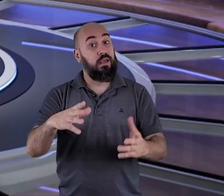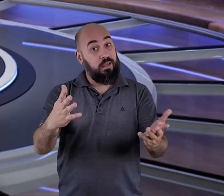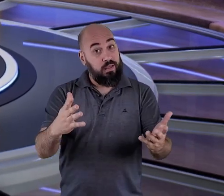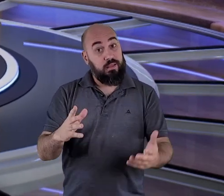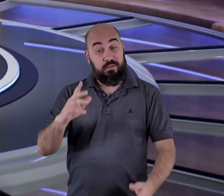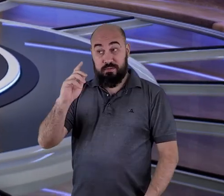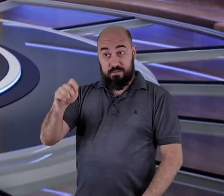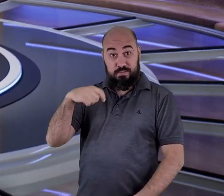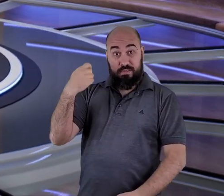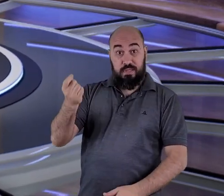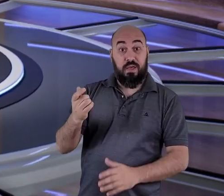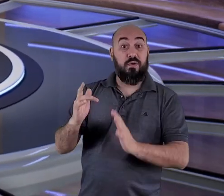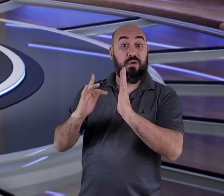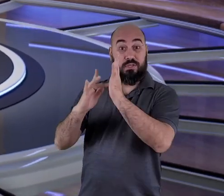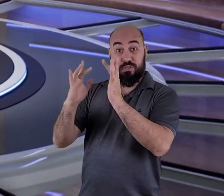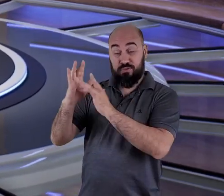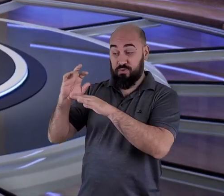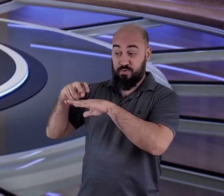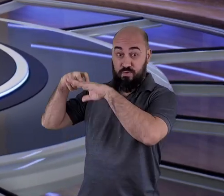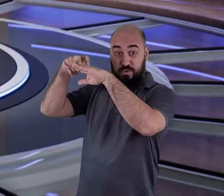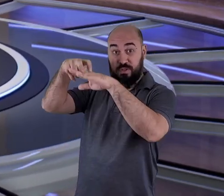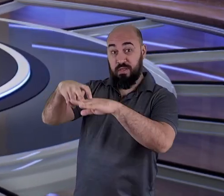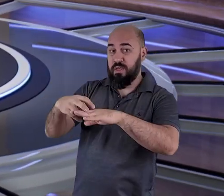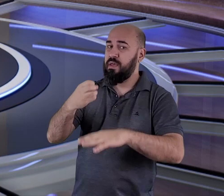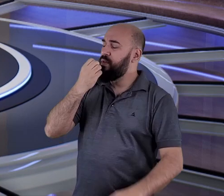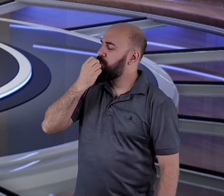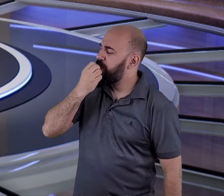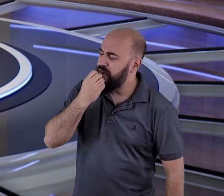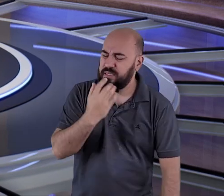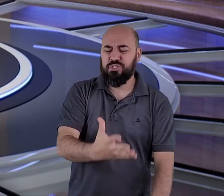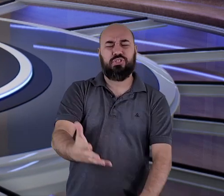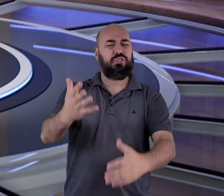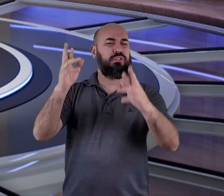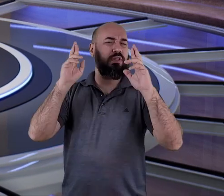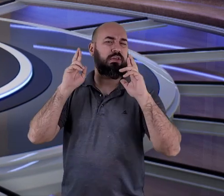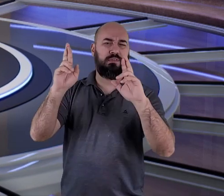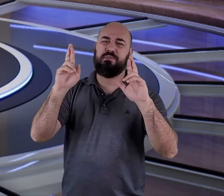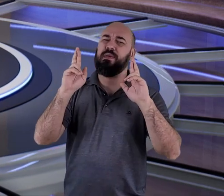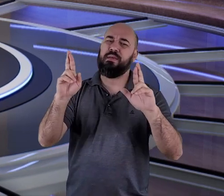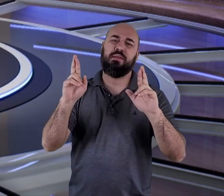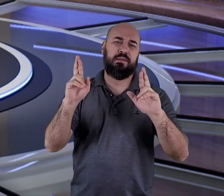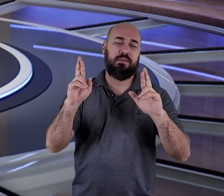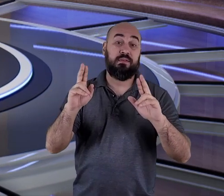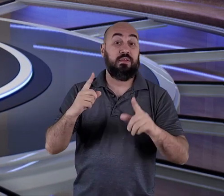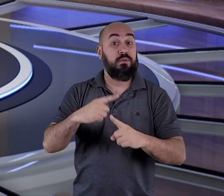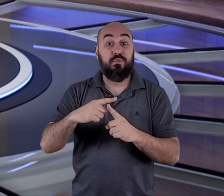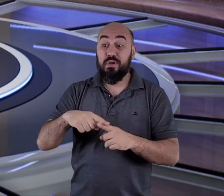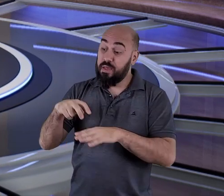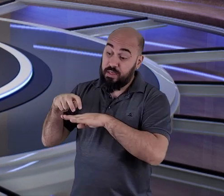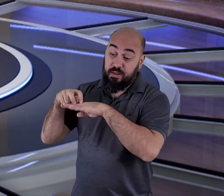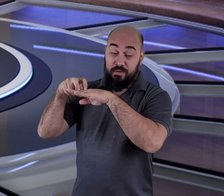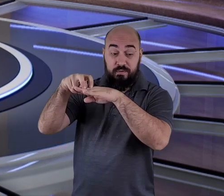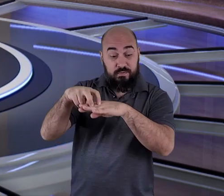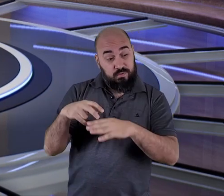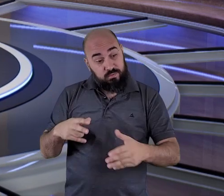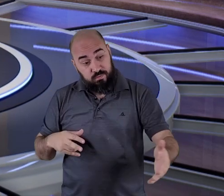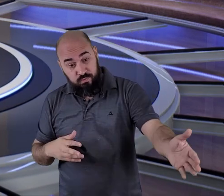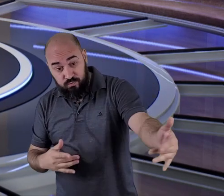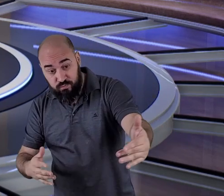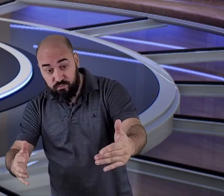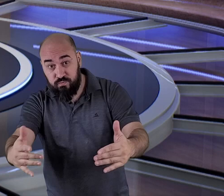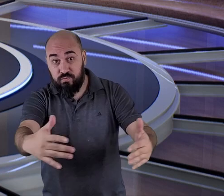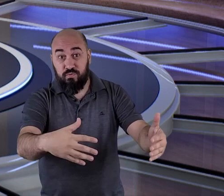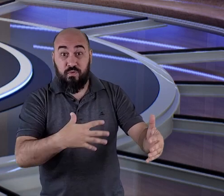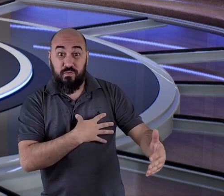chamada de a bendita esperança, porque ele está vindo para as suas filhas, para os